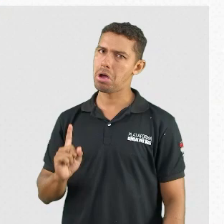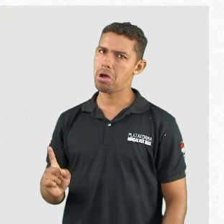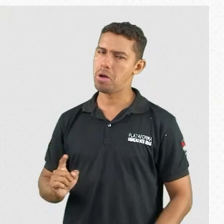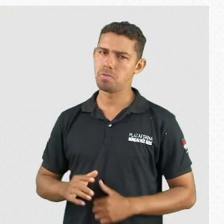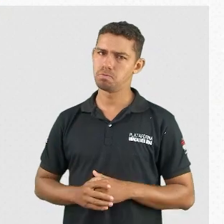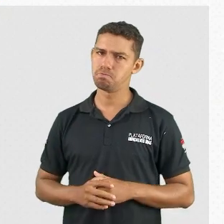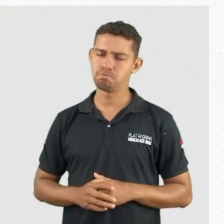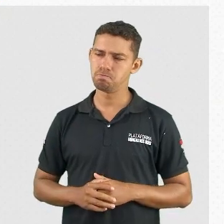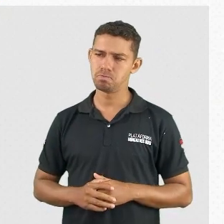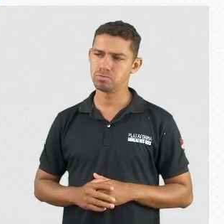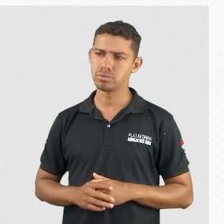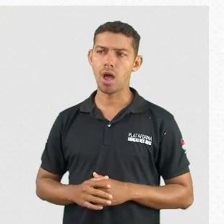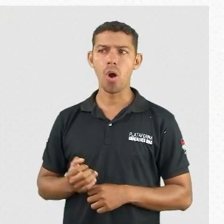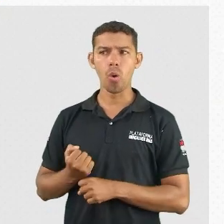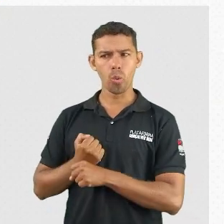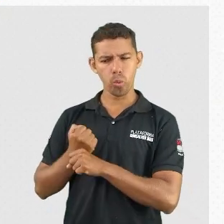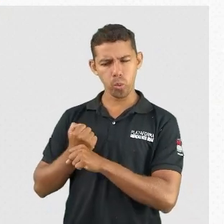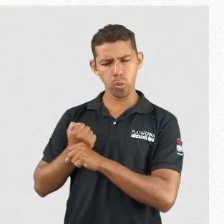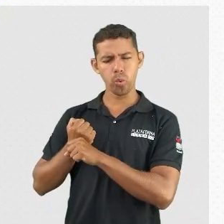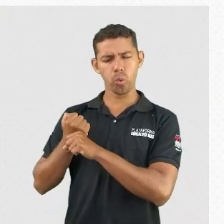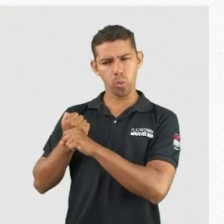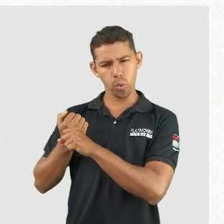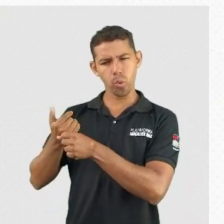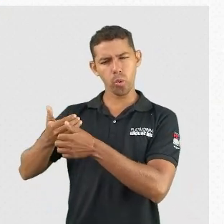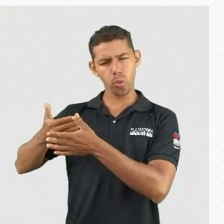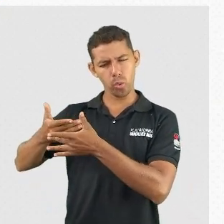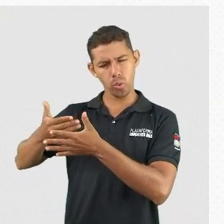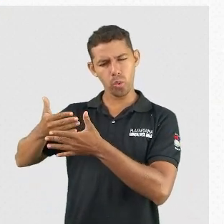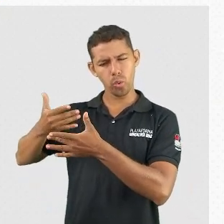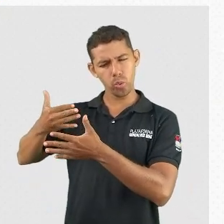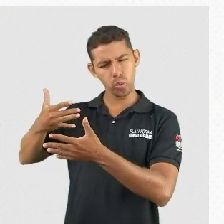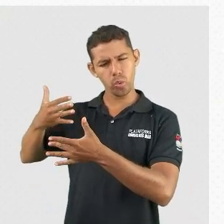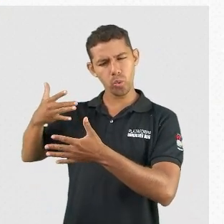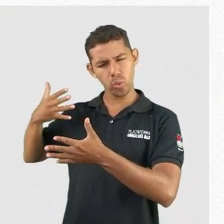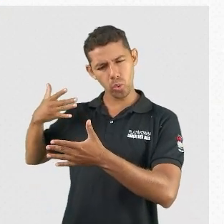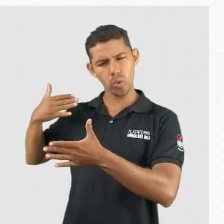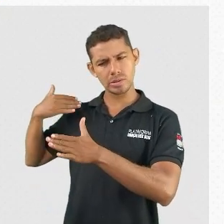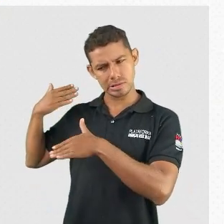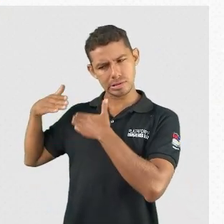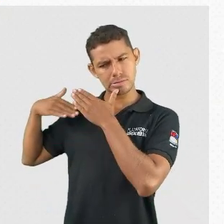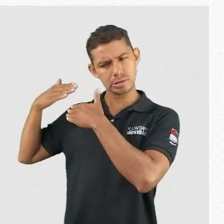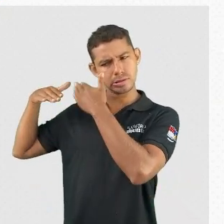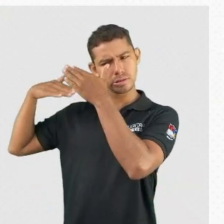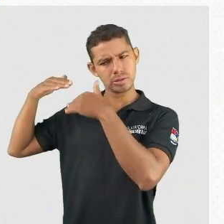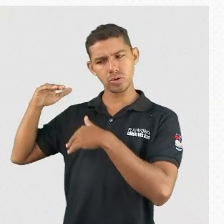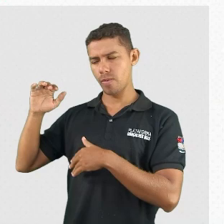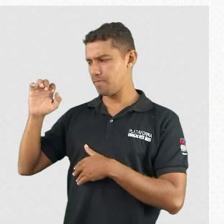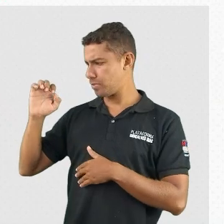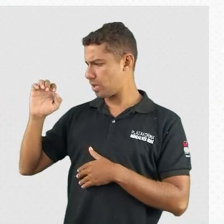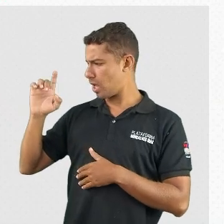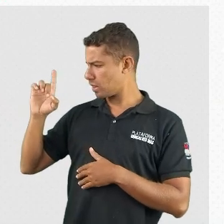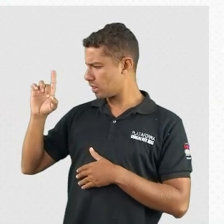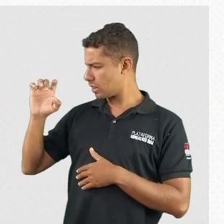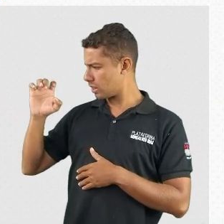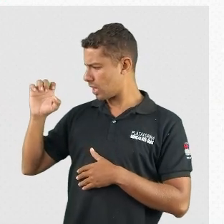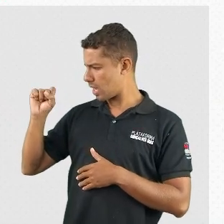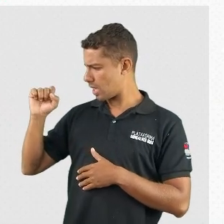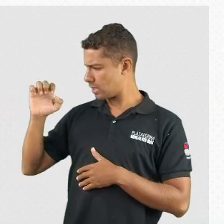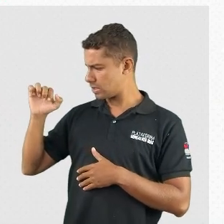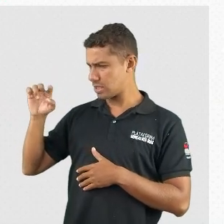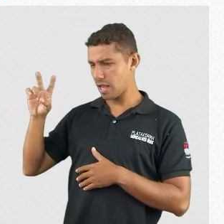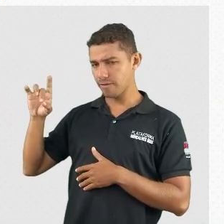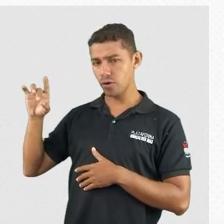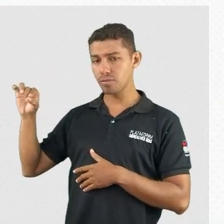A gente passou longos anos falando sobre desenvolvimento. Que tal se a gente falasse agora mais de envolvimento? Né, da gente